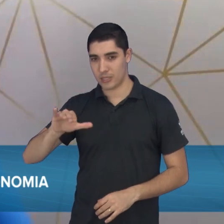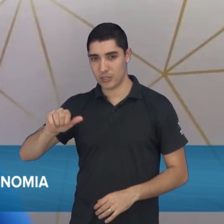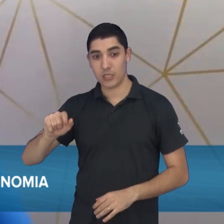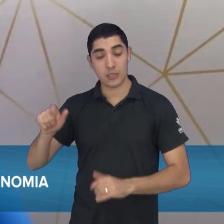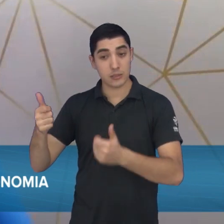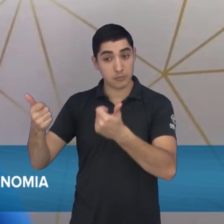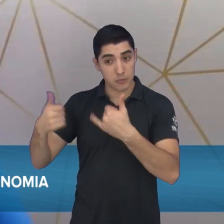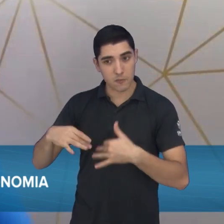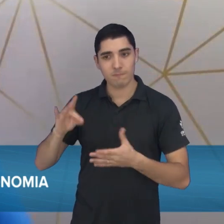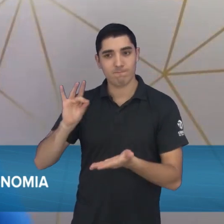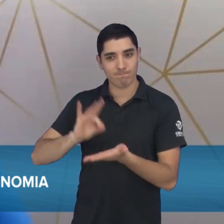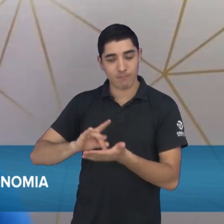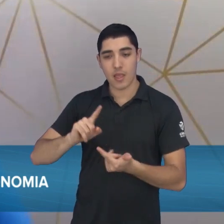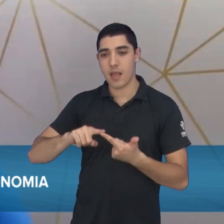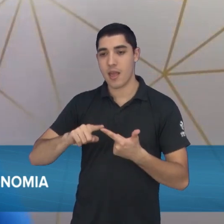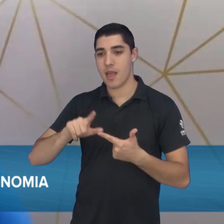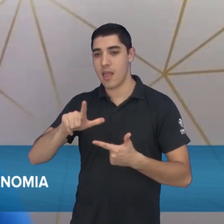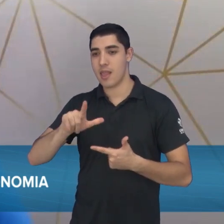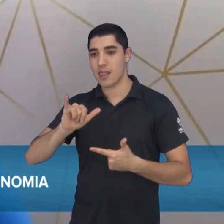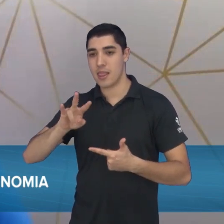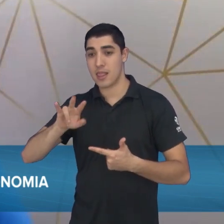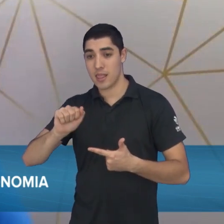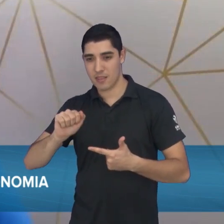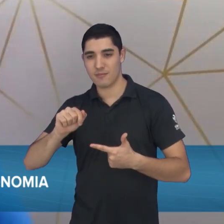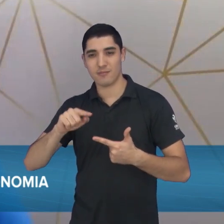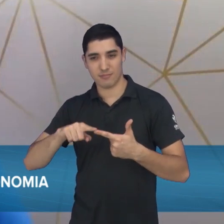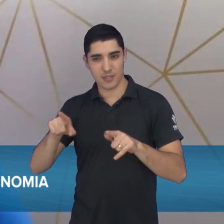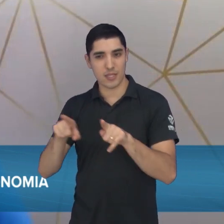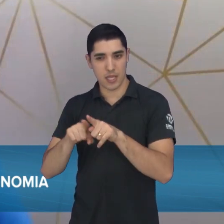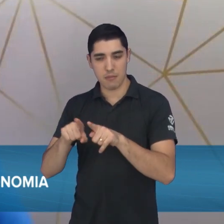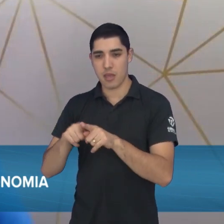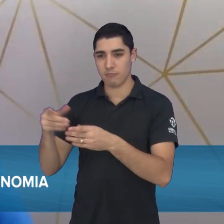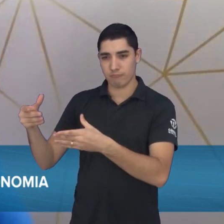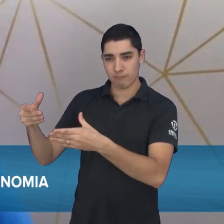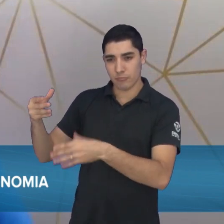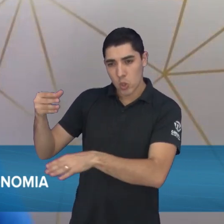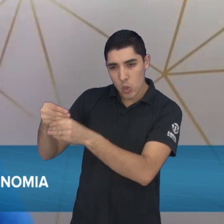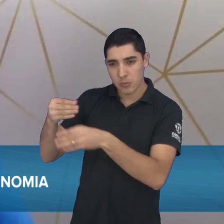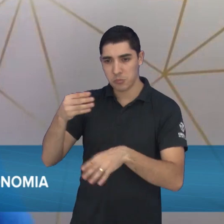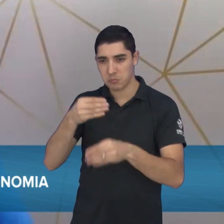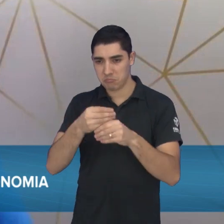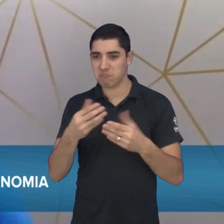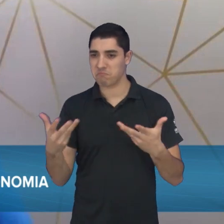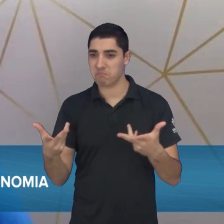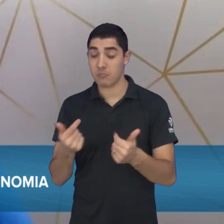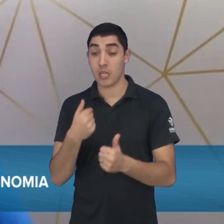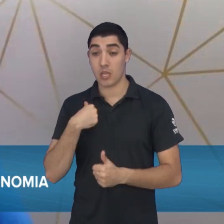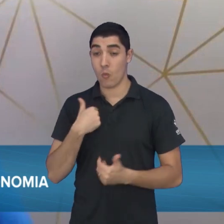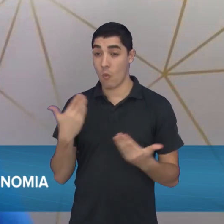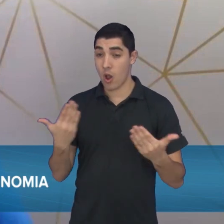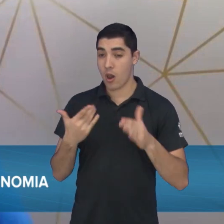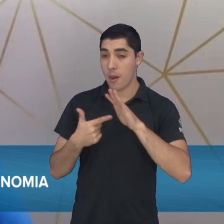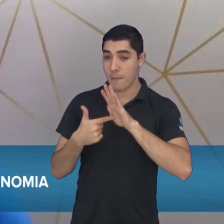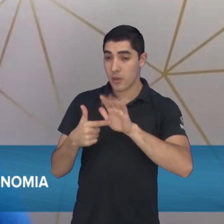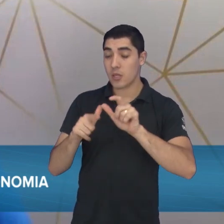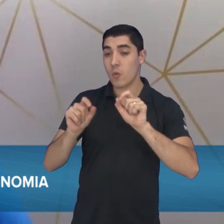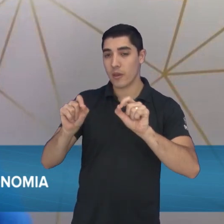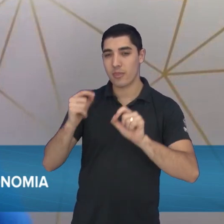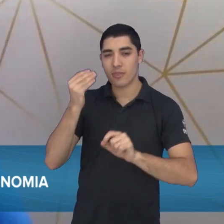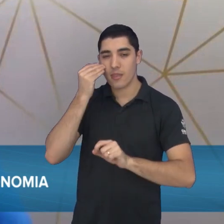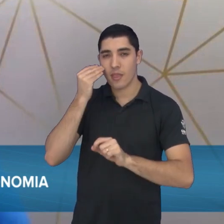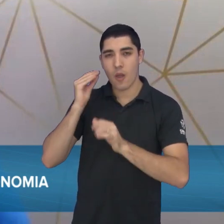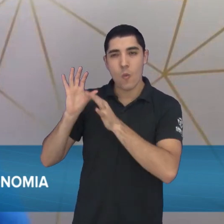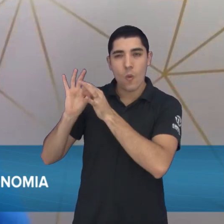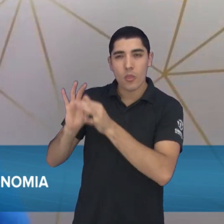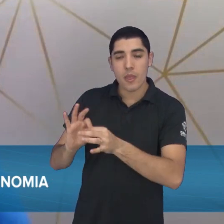a doutora Lívia em termos de psicologia, mas assim, eu quero trazer um contexto mais prático, e é